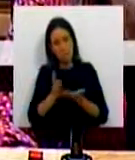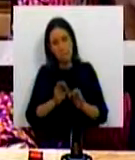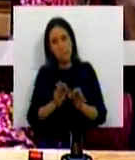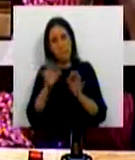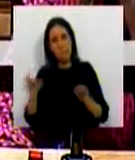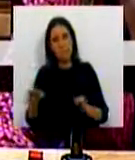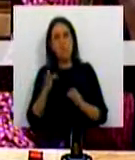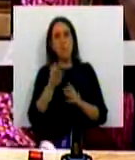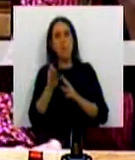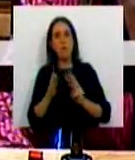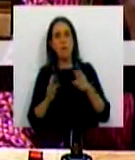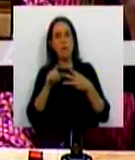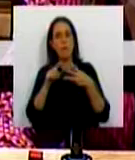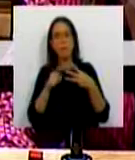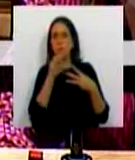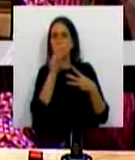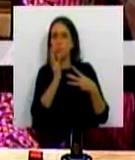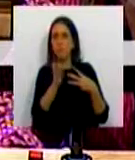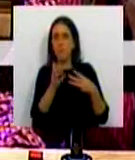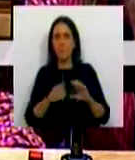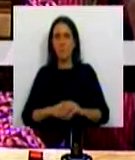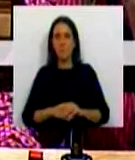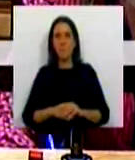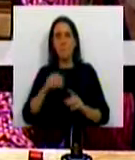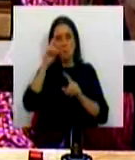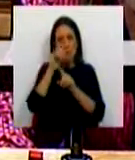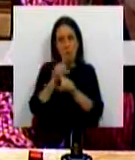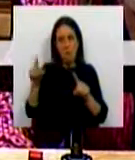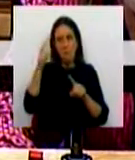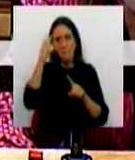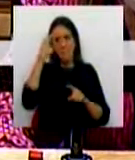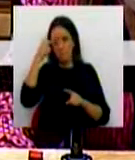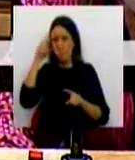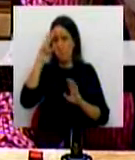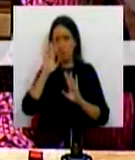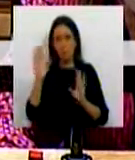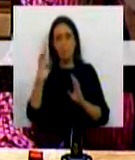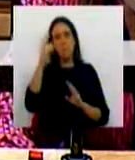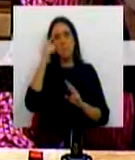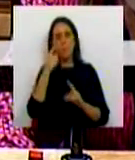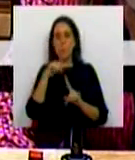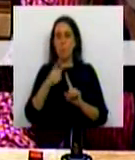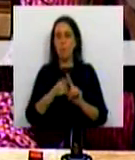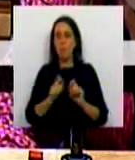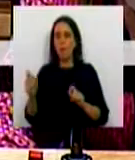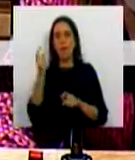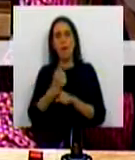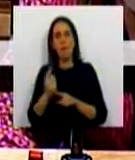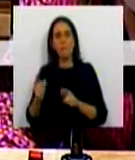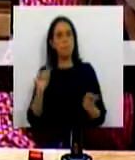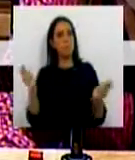eixos que acabei de referir. Desengane-se quem achar que conseguimos mudar tudo num ano ou em dois